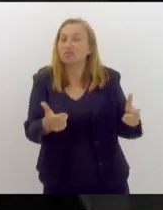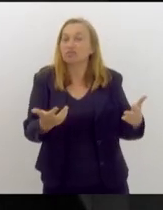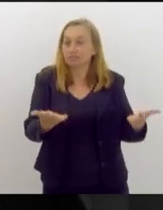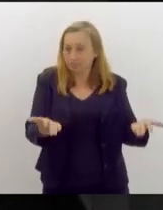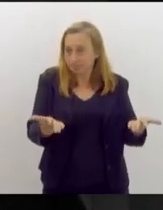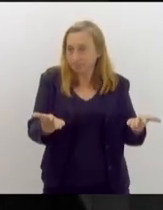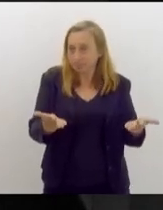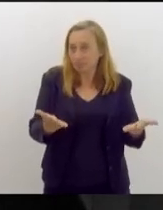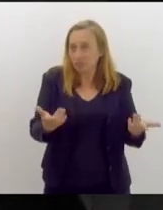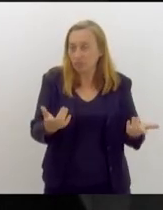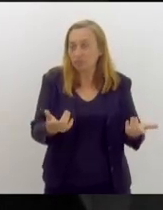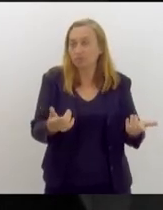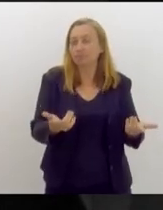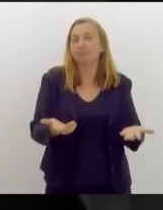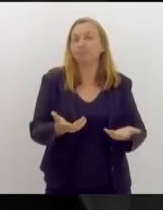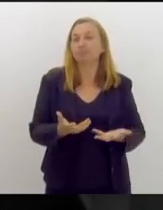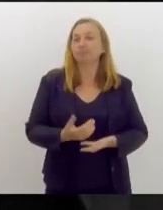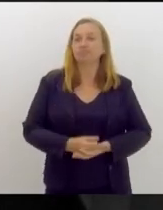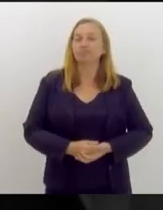contraído